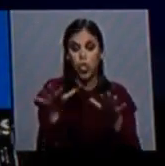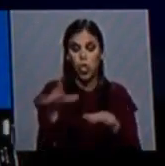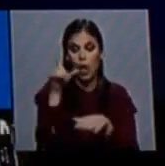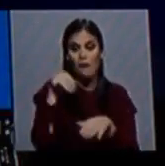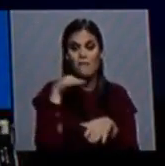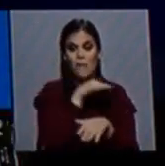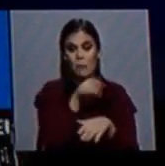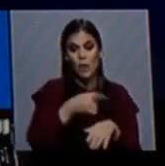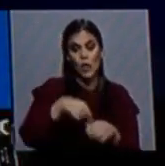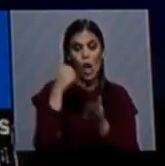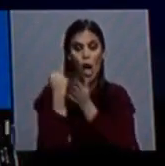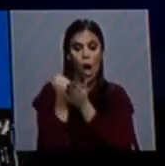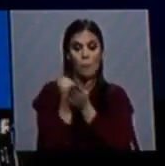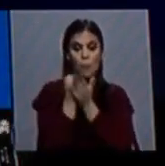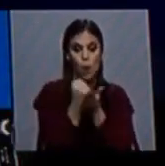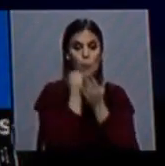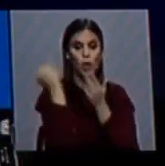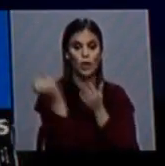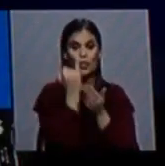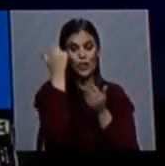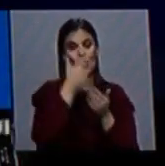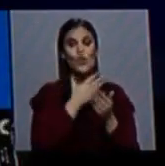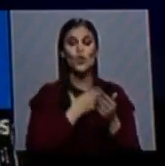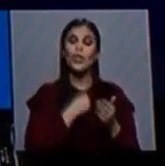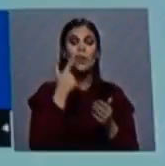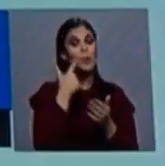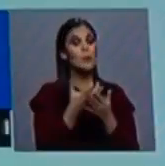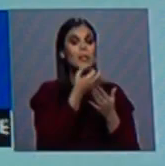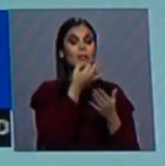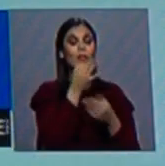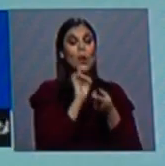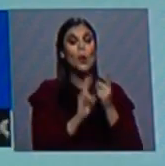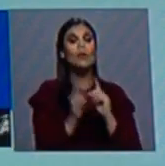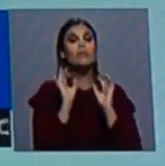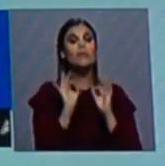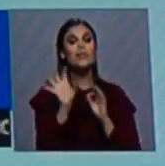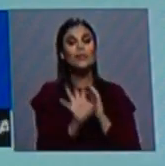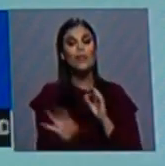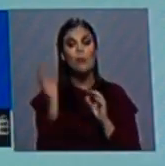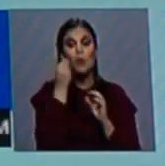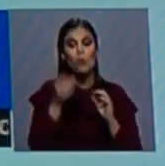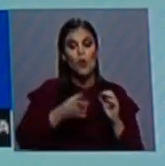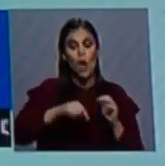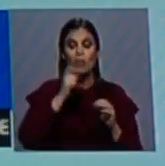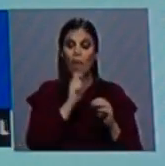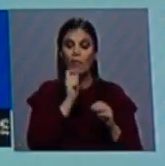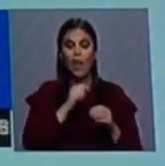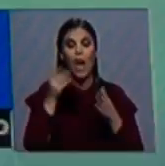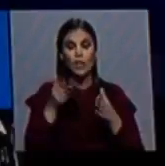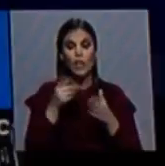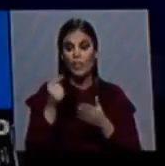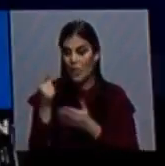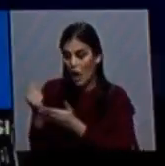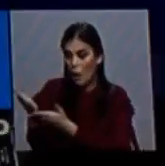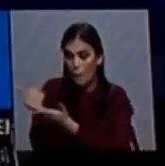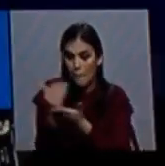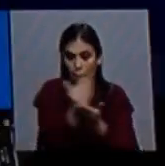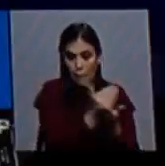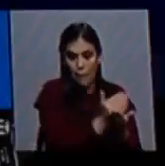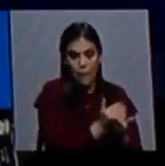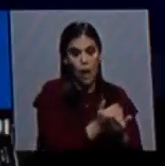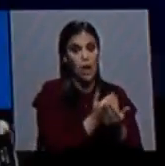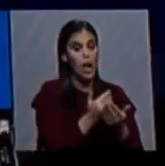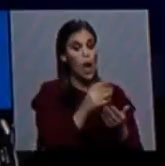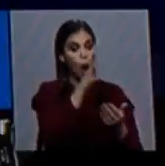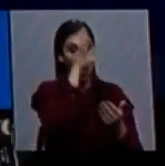famílias que nós apoiamos na instituição. Eu gostaria de salientar que é uma das formas que nós conseguimos também angariar fundos. Nós não temos qualquer